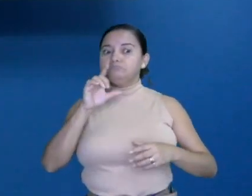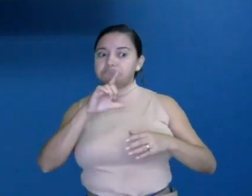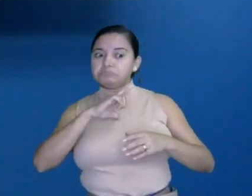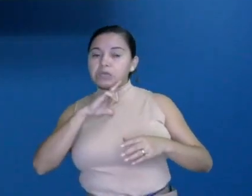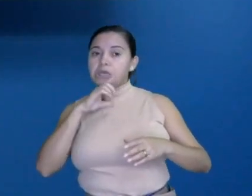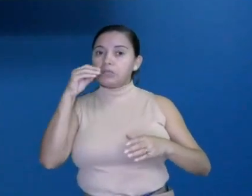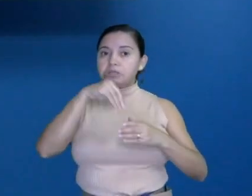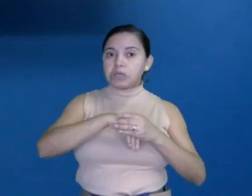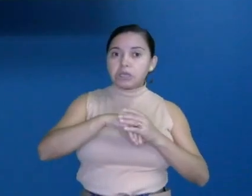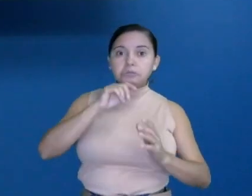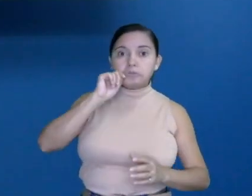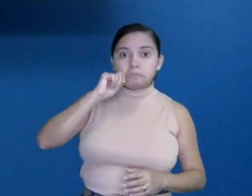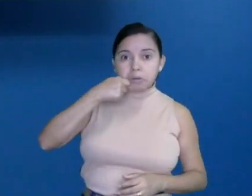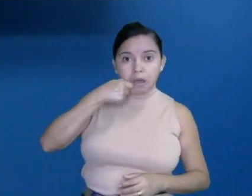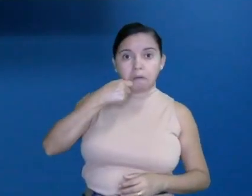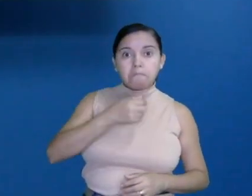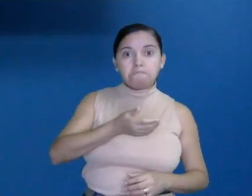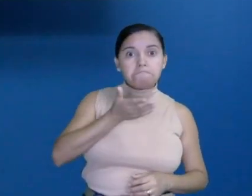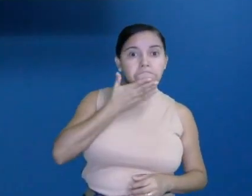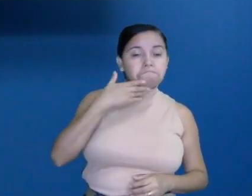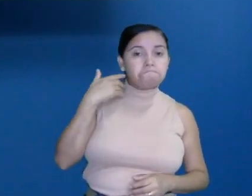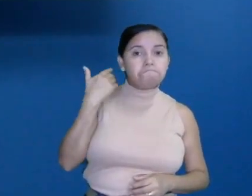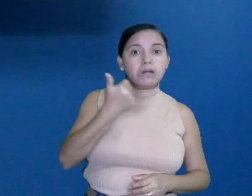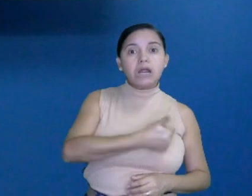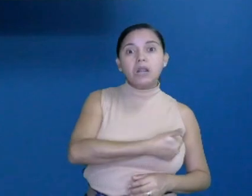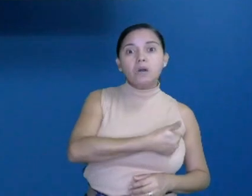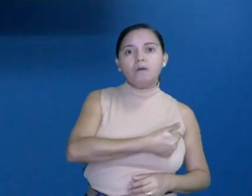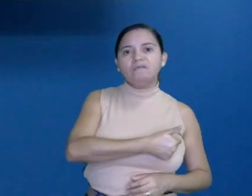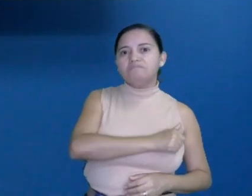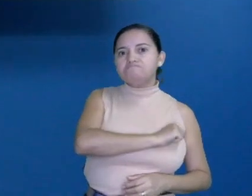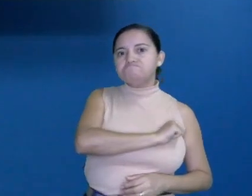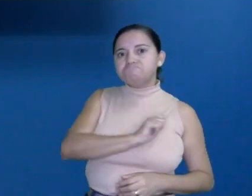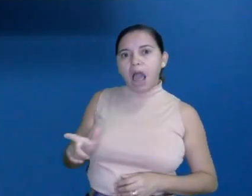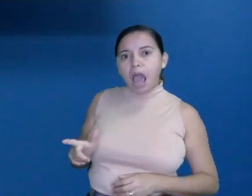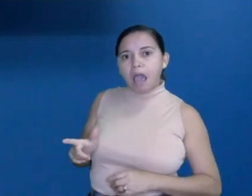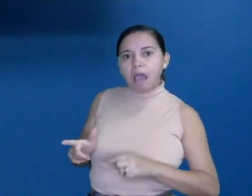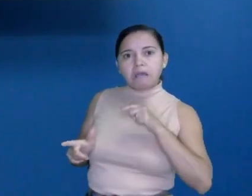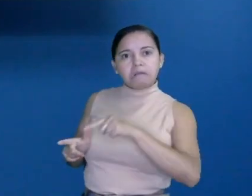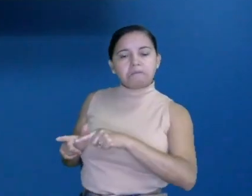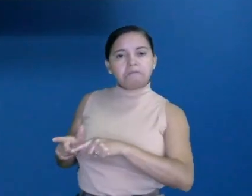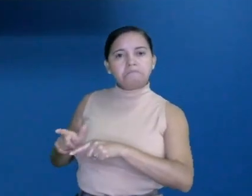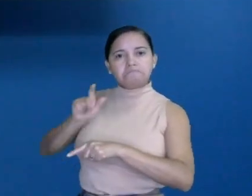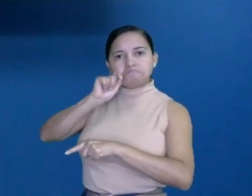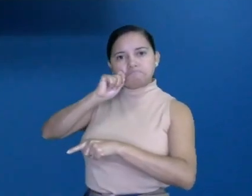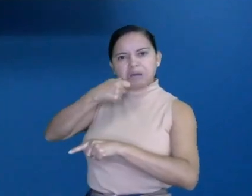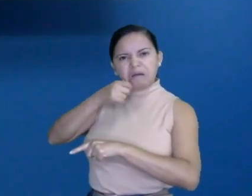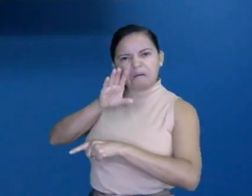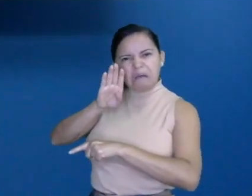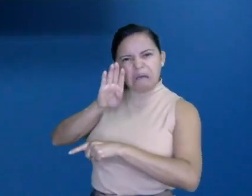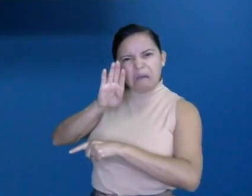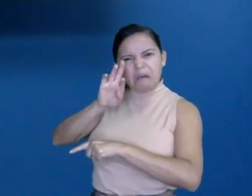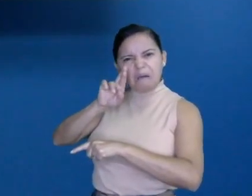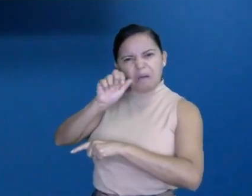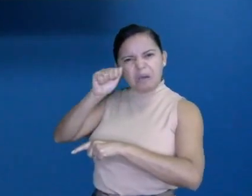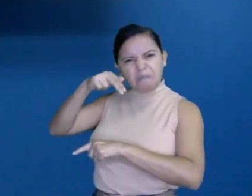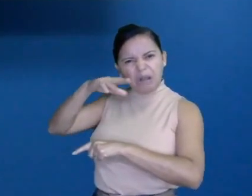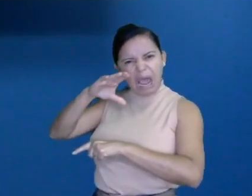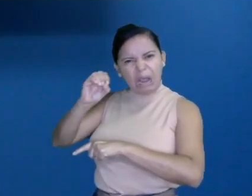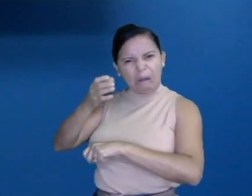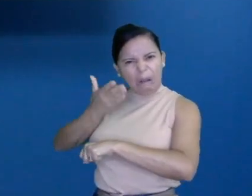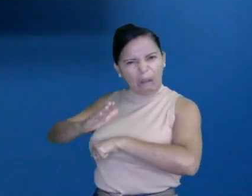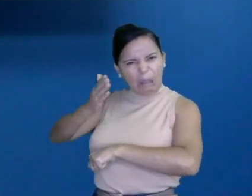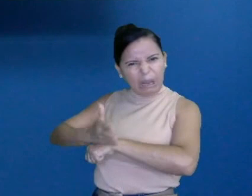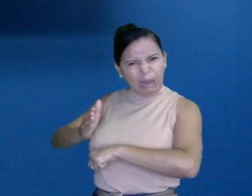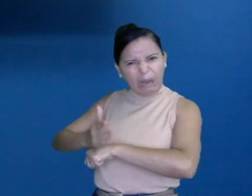nutrientes do que aquele pão branquinho, que passou por um processo químico maior de fermentação e ele perde